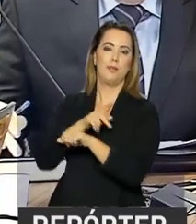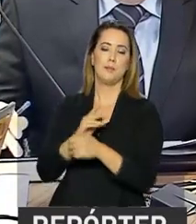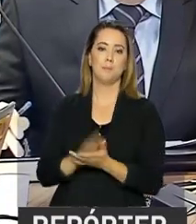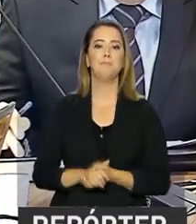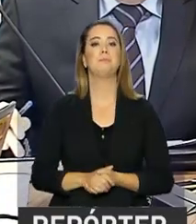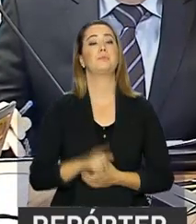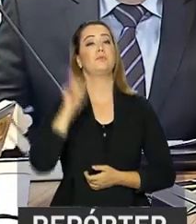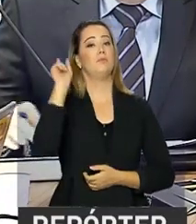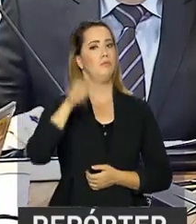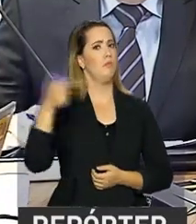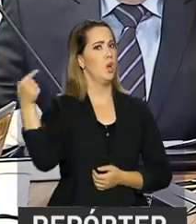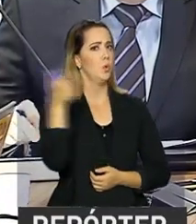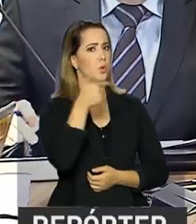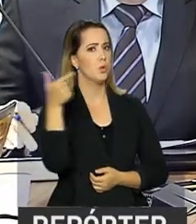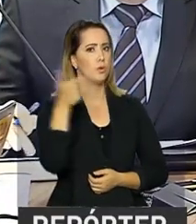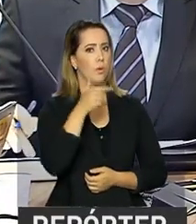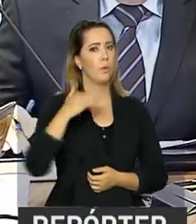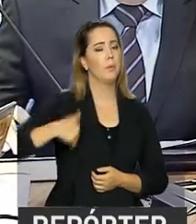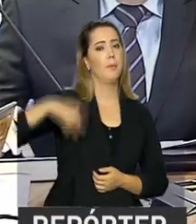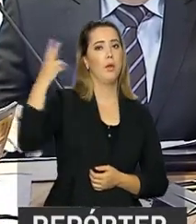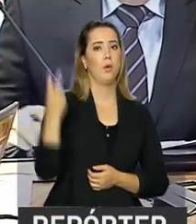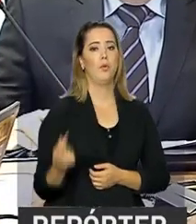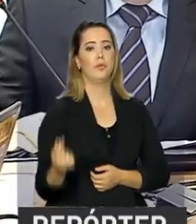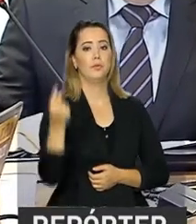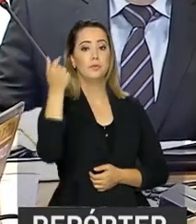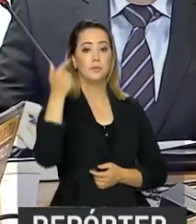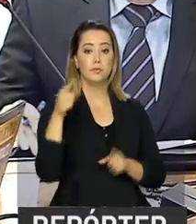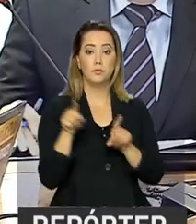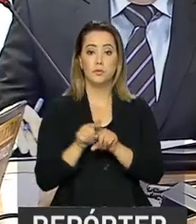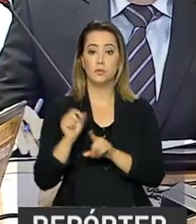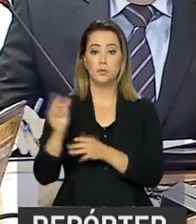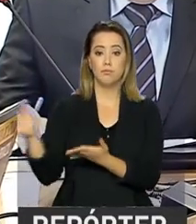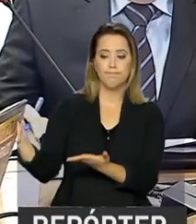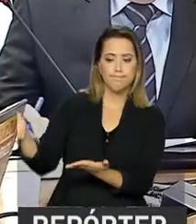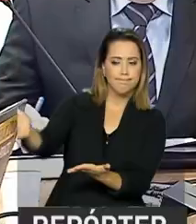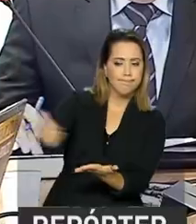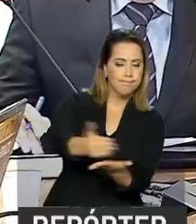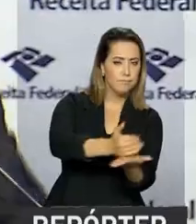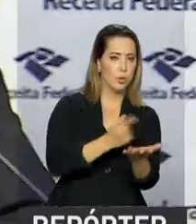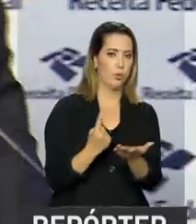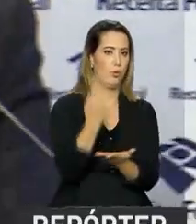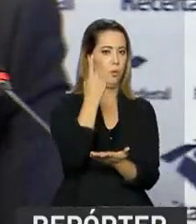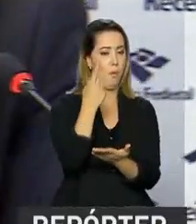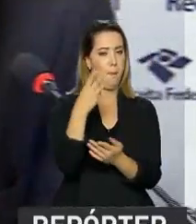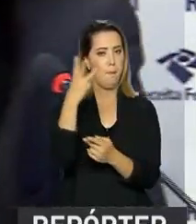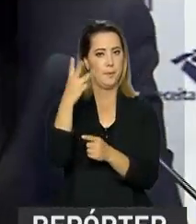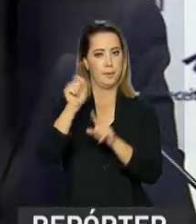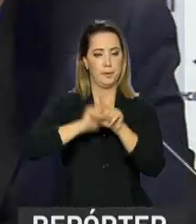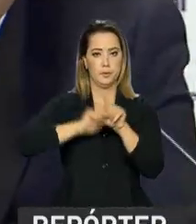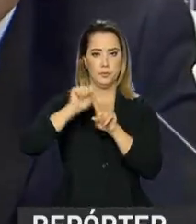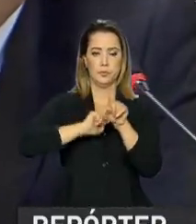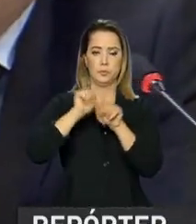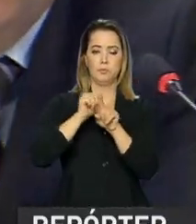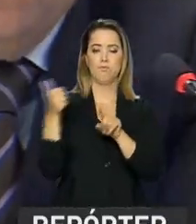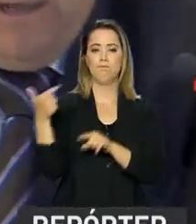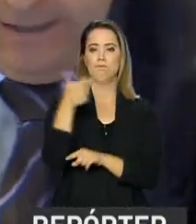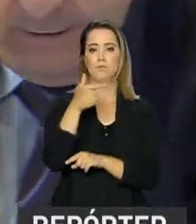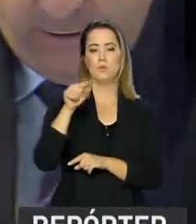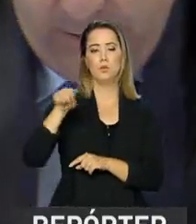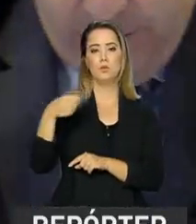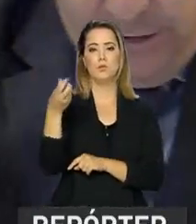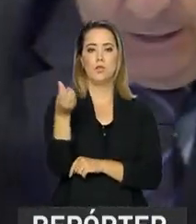segundo maior valor recuperado em um primeiro semestre nos últimos 5 anos um aumento de